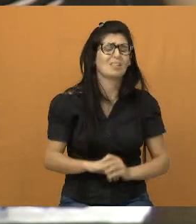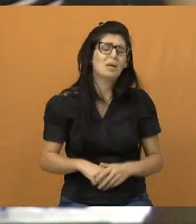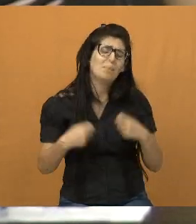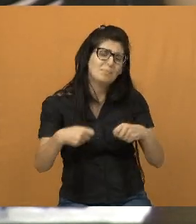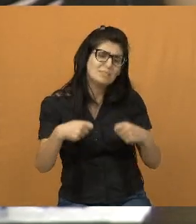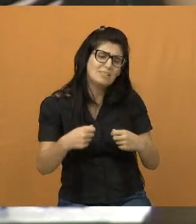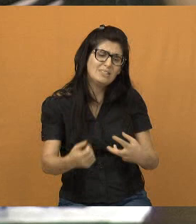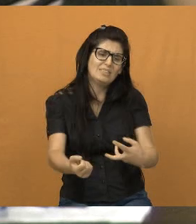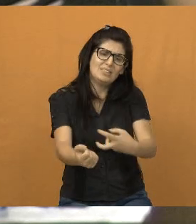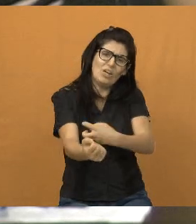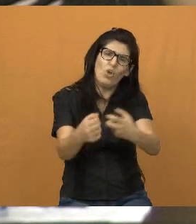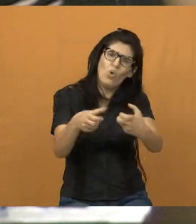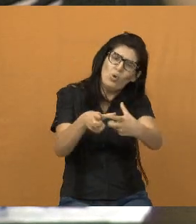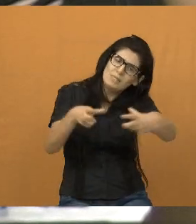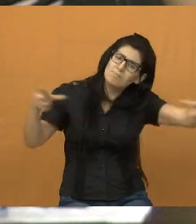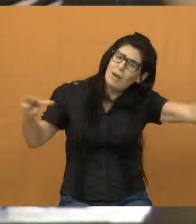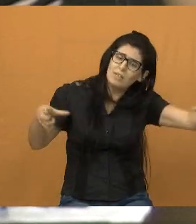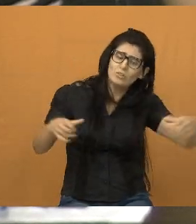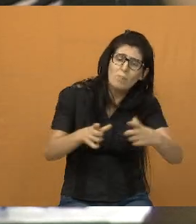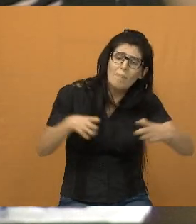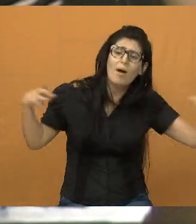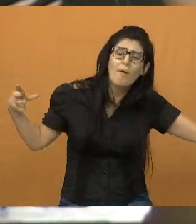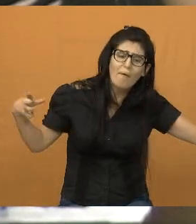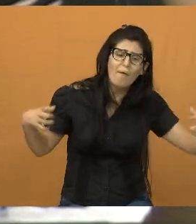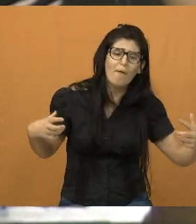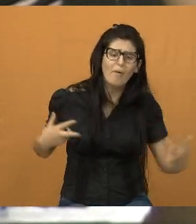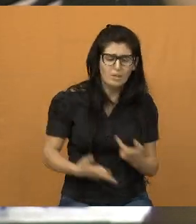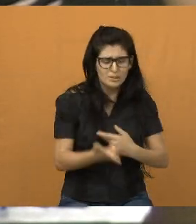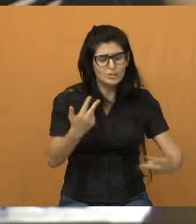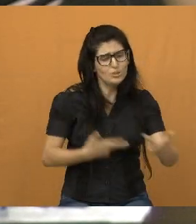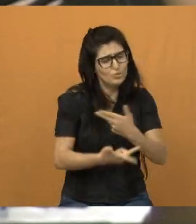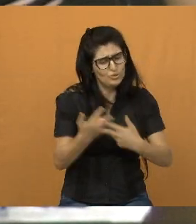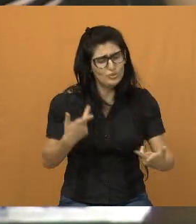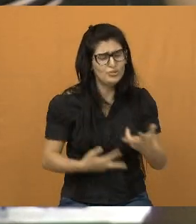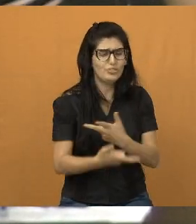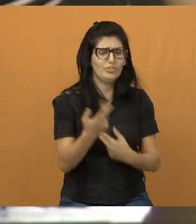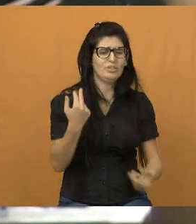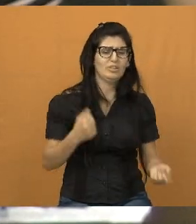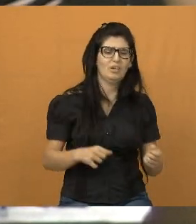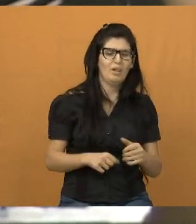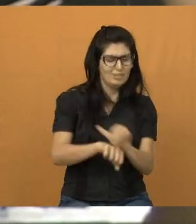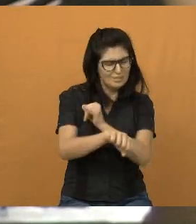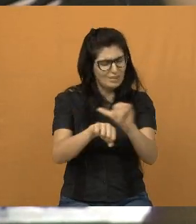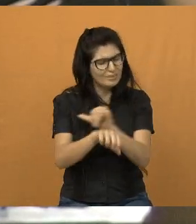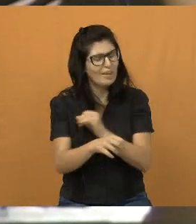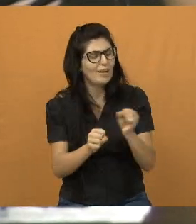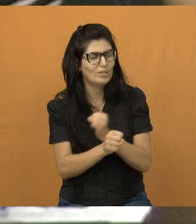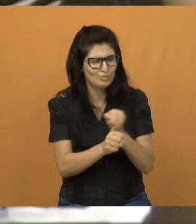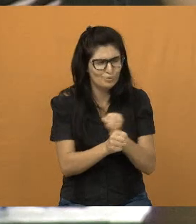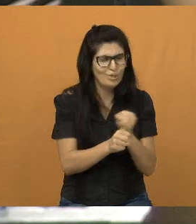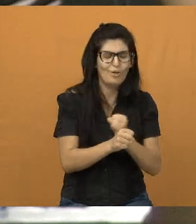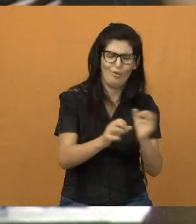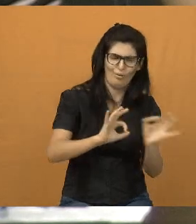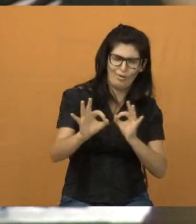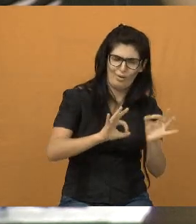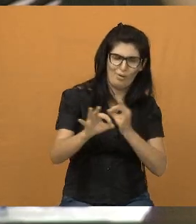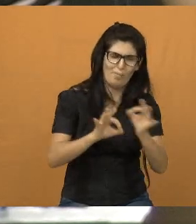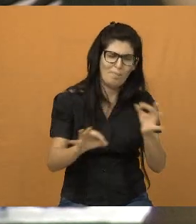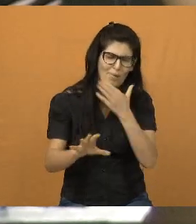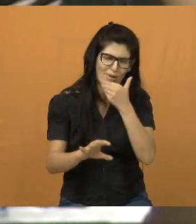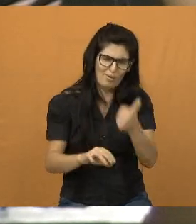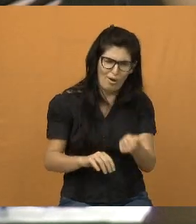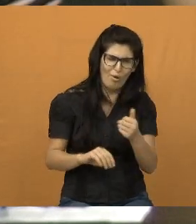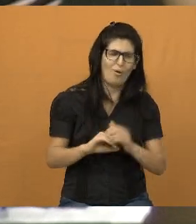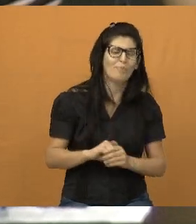vai sobrar mais espaço para os leitos cirúrgicos, né? É claro que a gente vai fazer isso aos poucos durante o ano, né? Mas a gente pretende, o